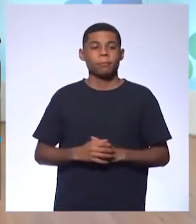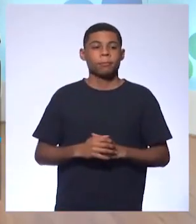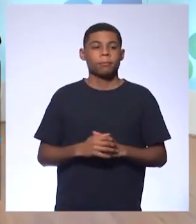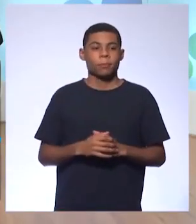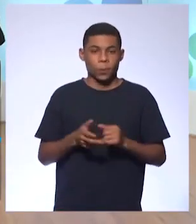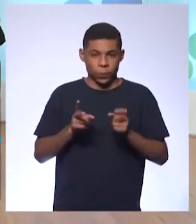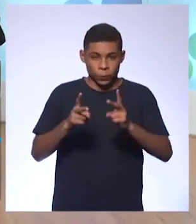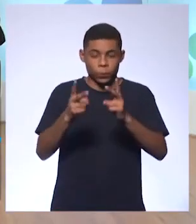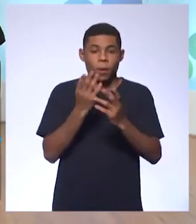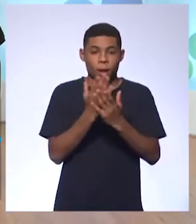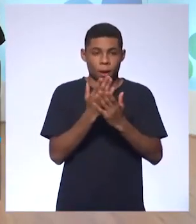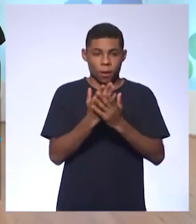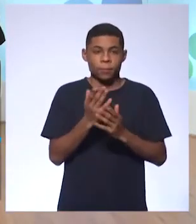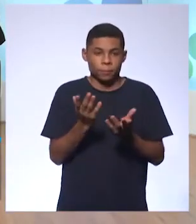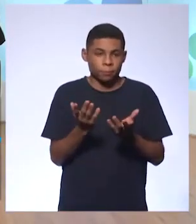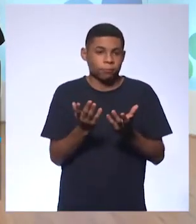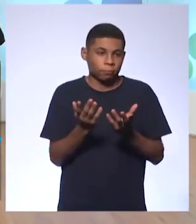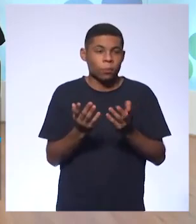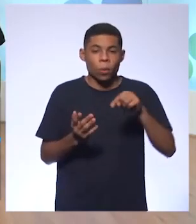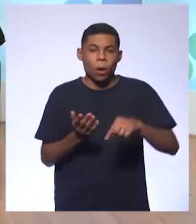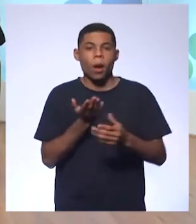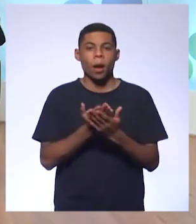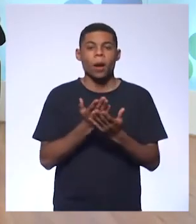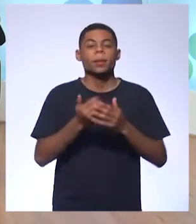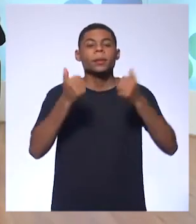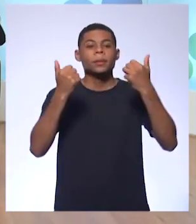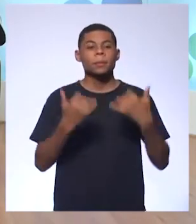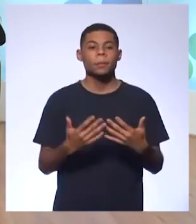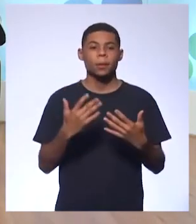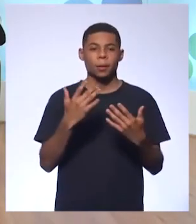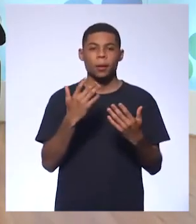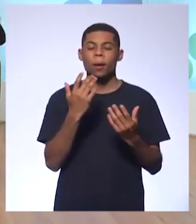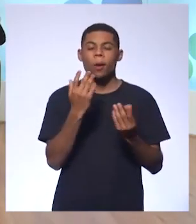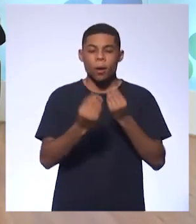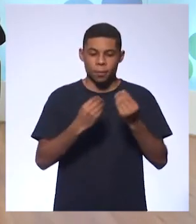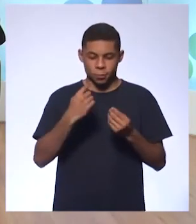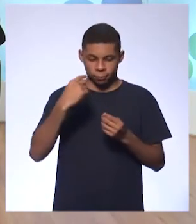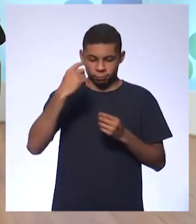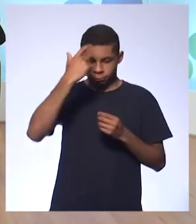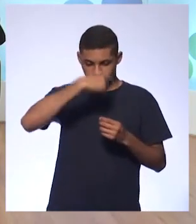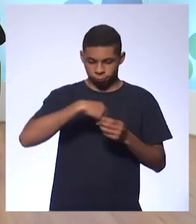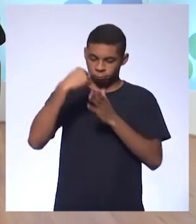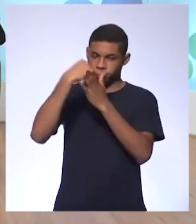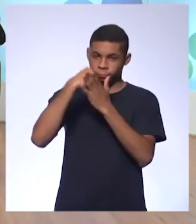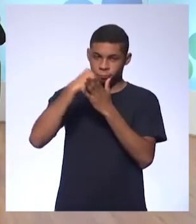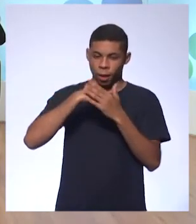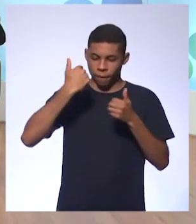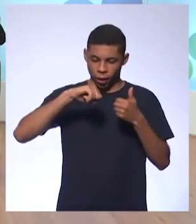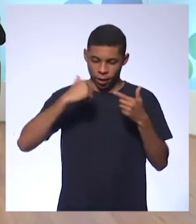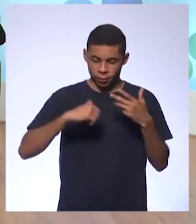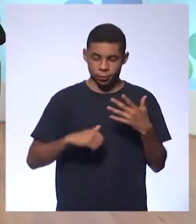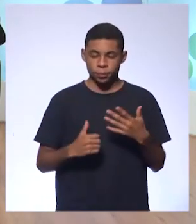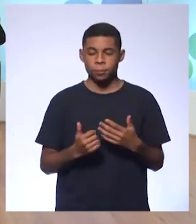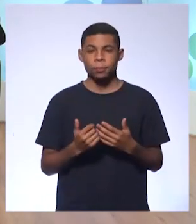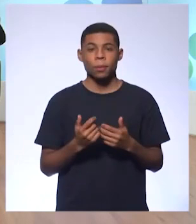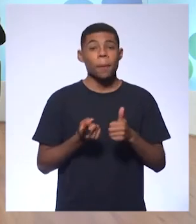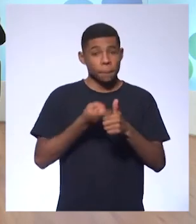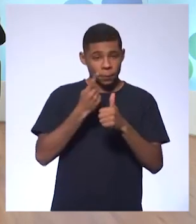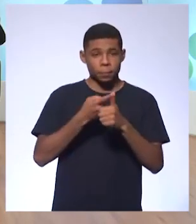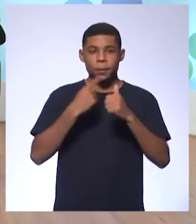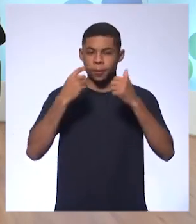nossa continuação da aula, até porque a nossa aula hoje fala em autoavaliação, né? A gente vai agora para a